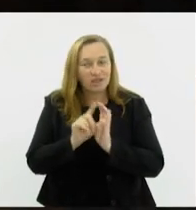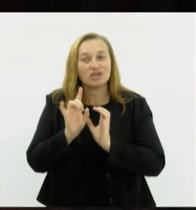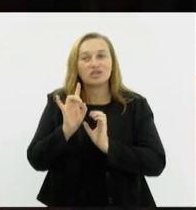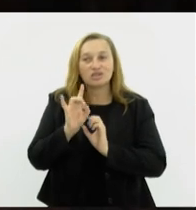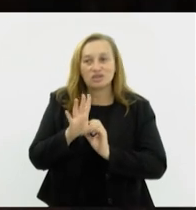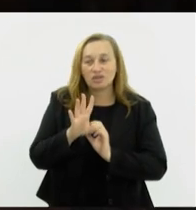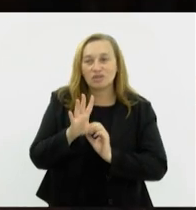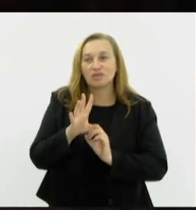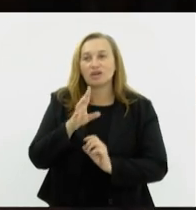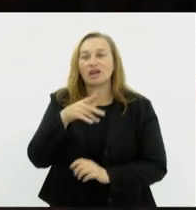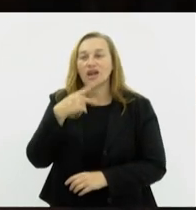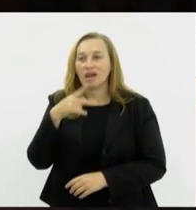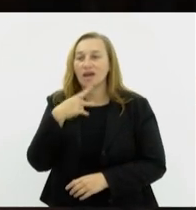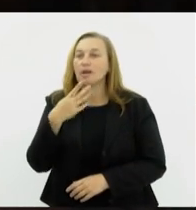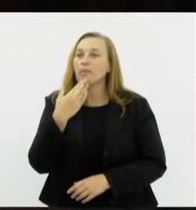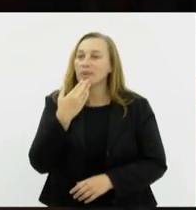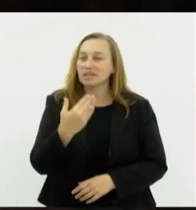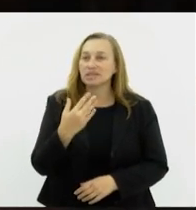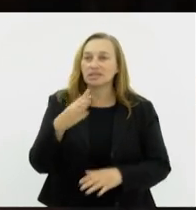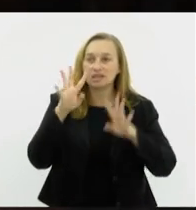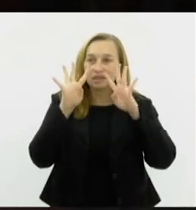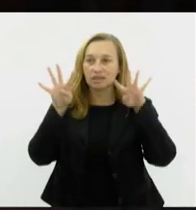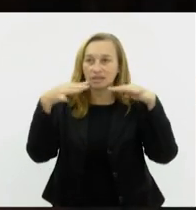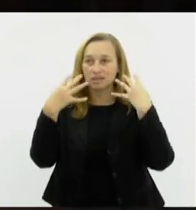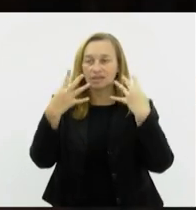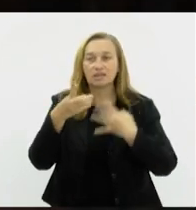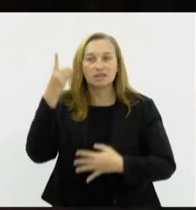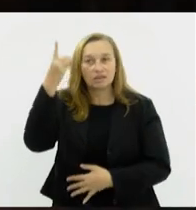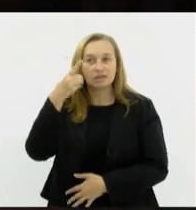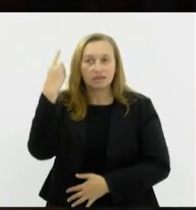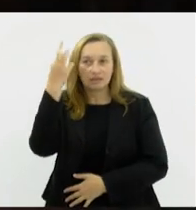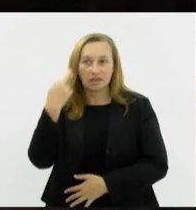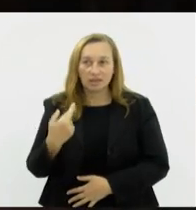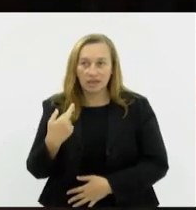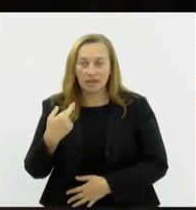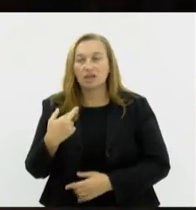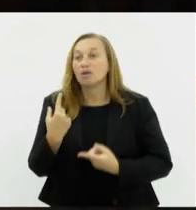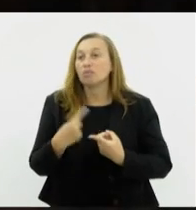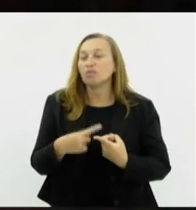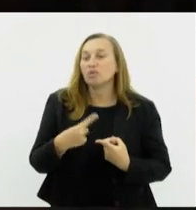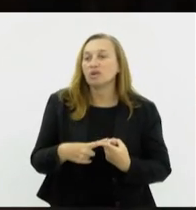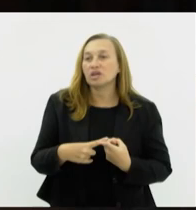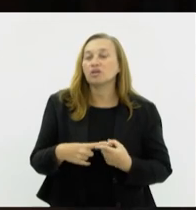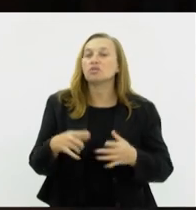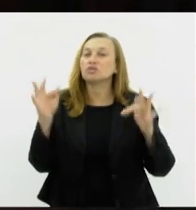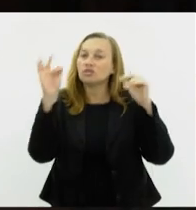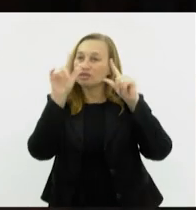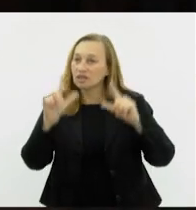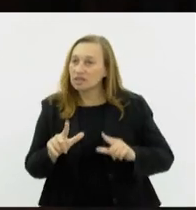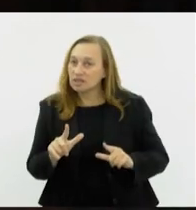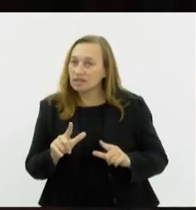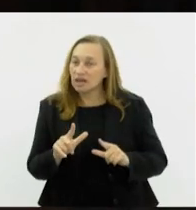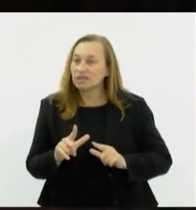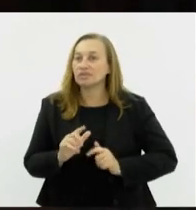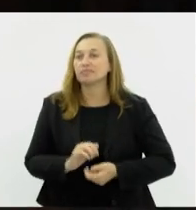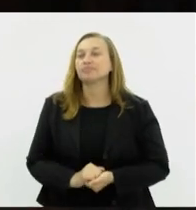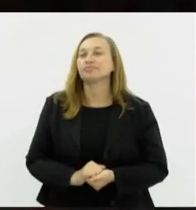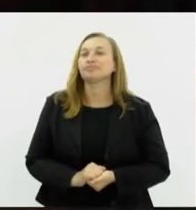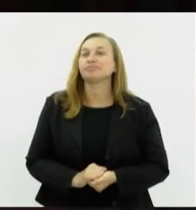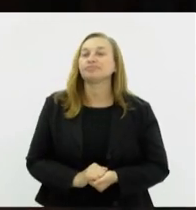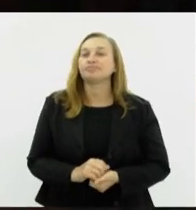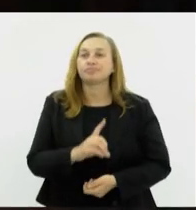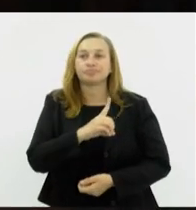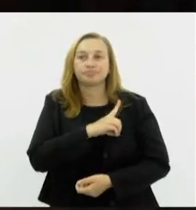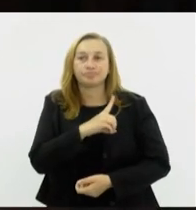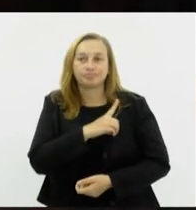fazer uma referência, pedindo aqui a atenção da deputada Renata, porque eu tive a felicidade de ser